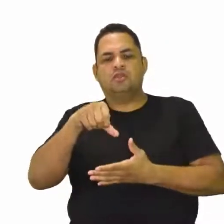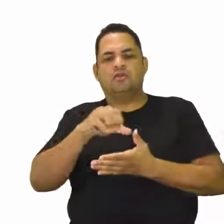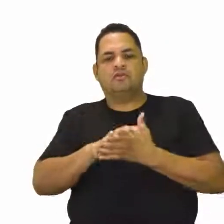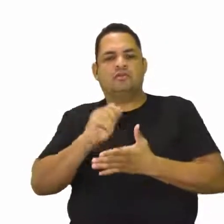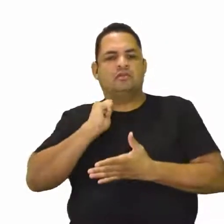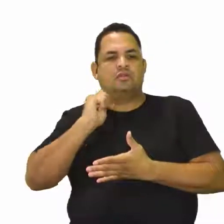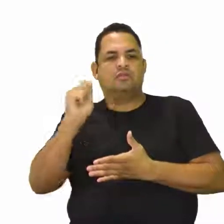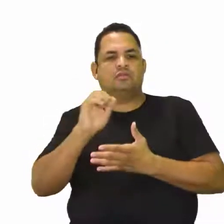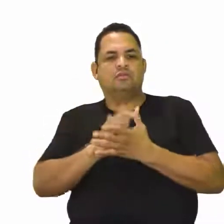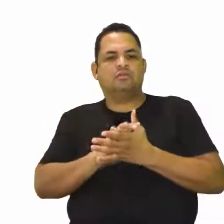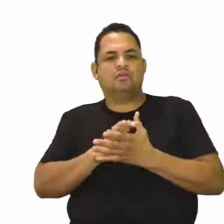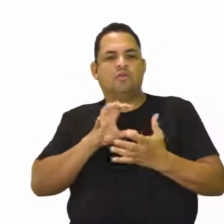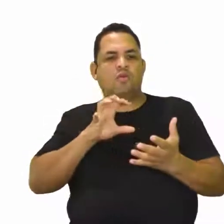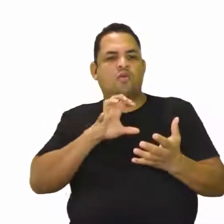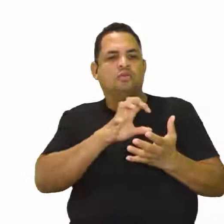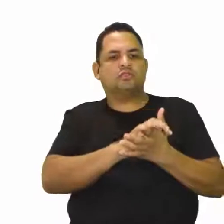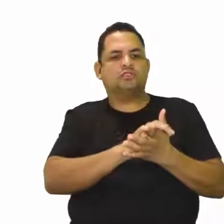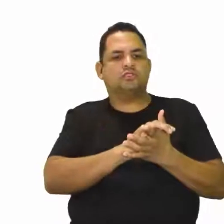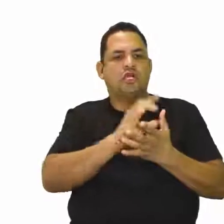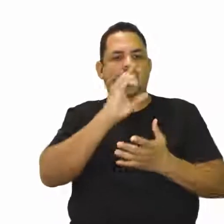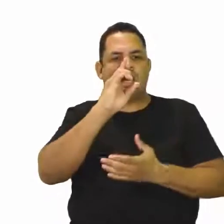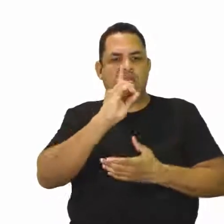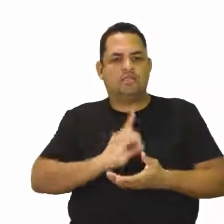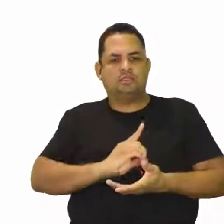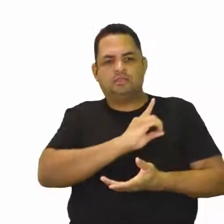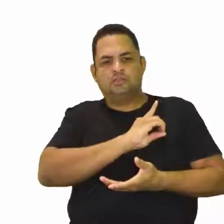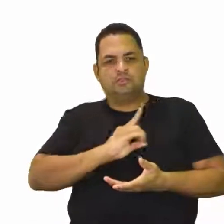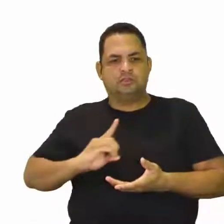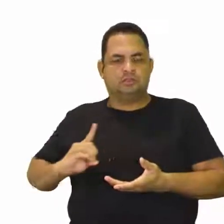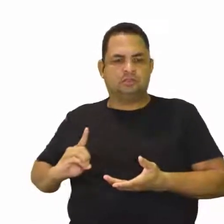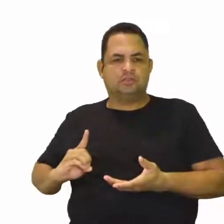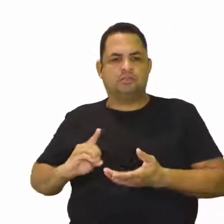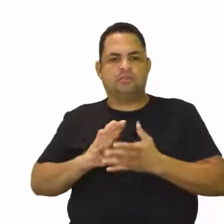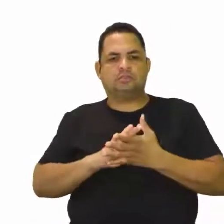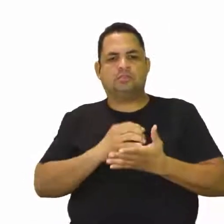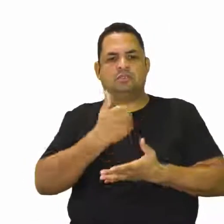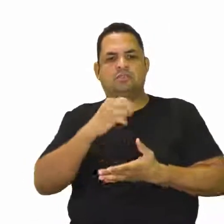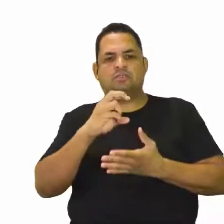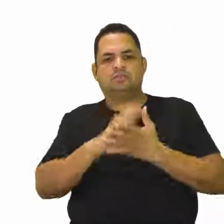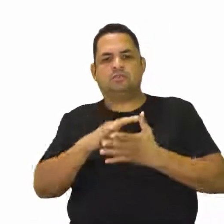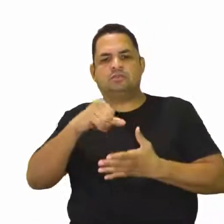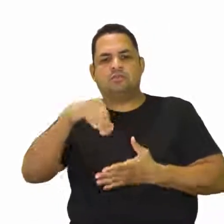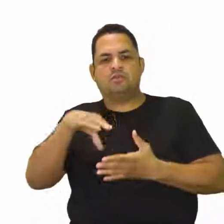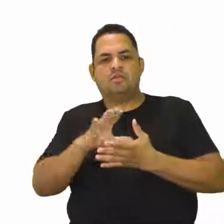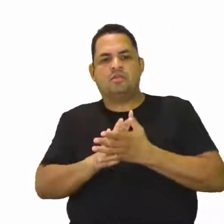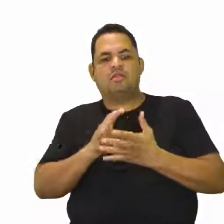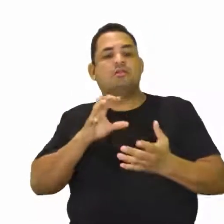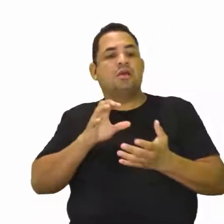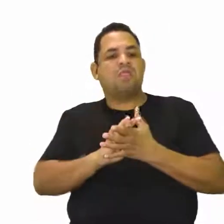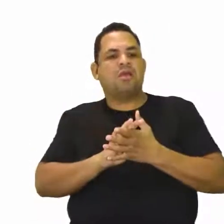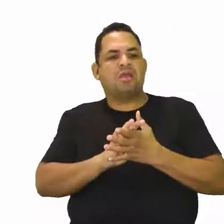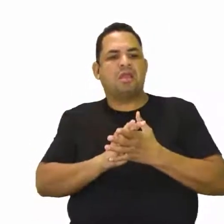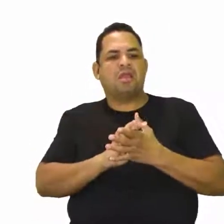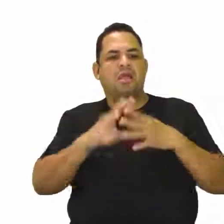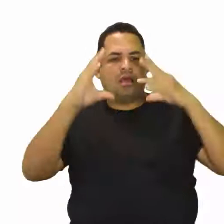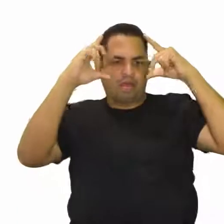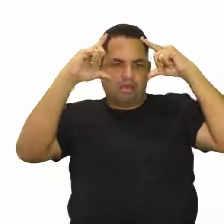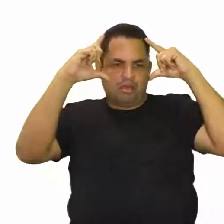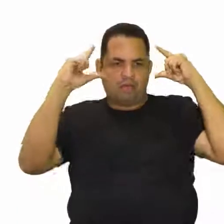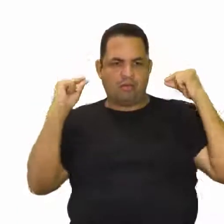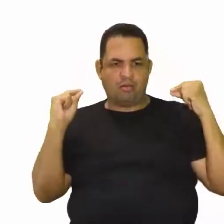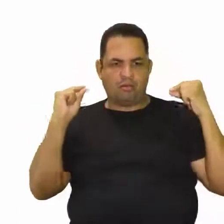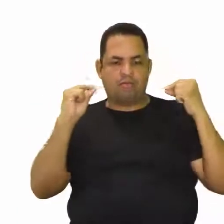vão conquistar a Dinamarca. No dia 15 de maio de 1940, vão conquistar a Holanda. No